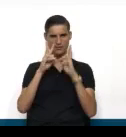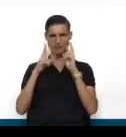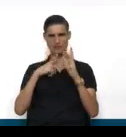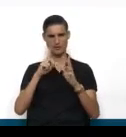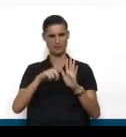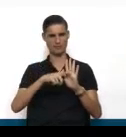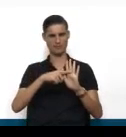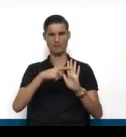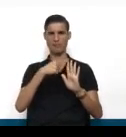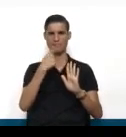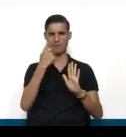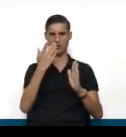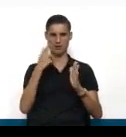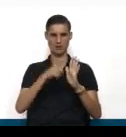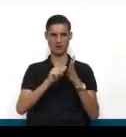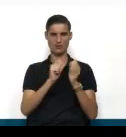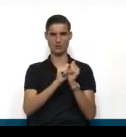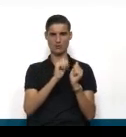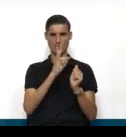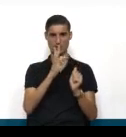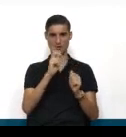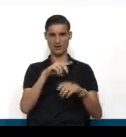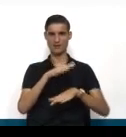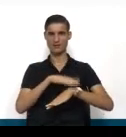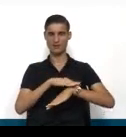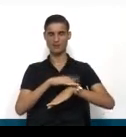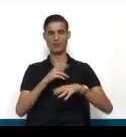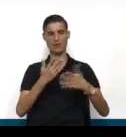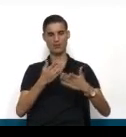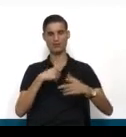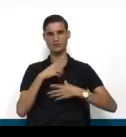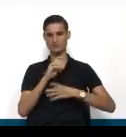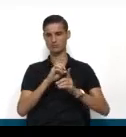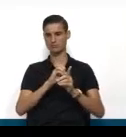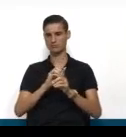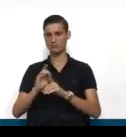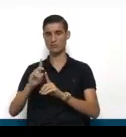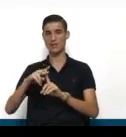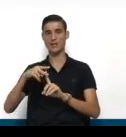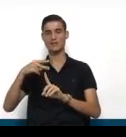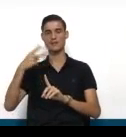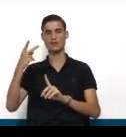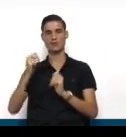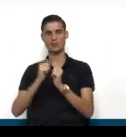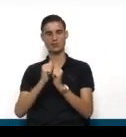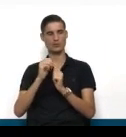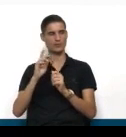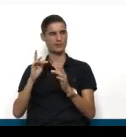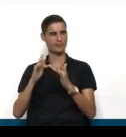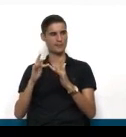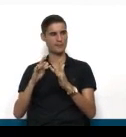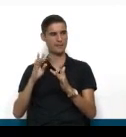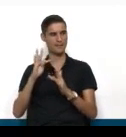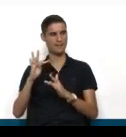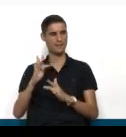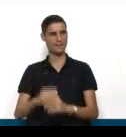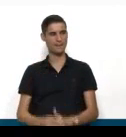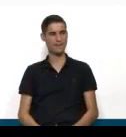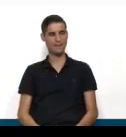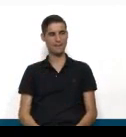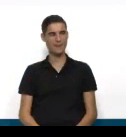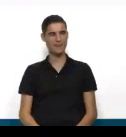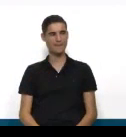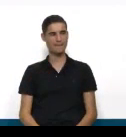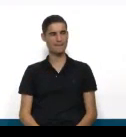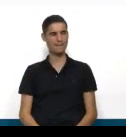derivada primeira em relação ao t, e aqui vai aparecer essa derivada segunda relação em t. Tá? Então,